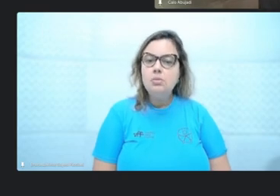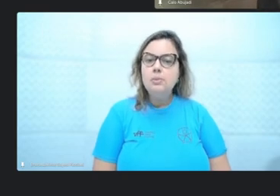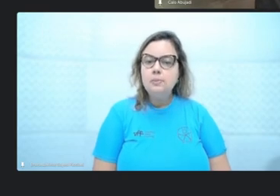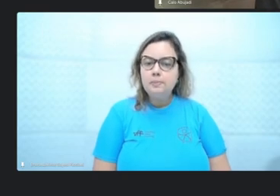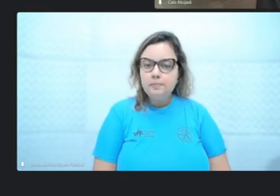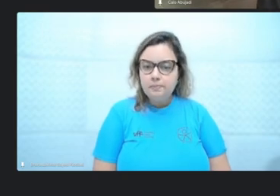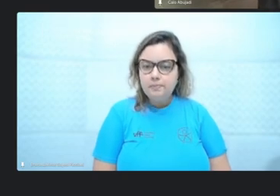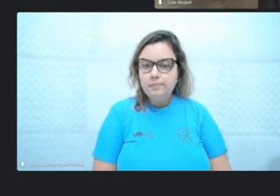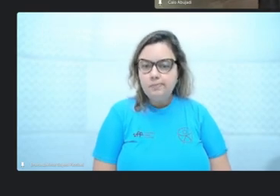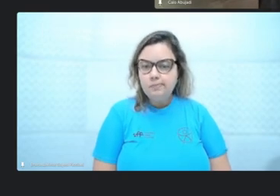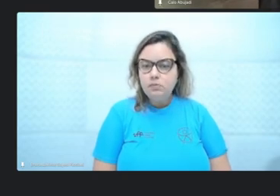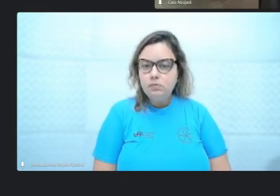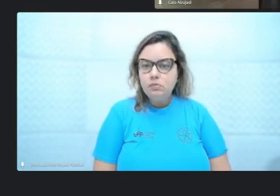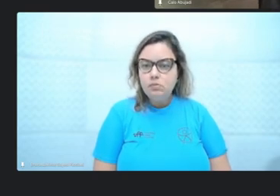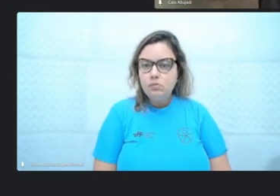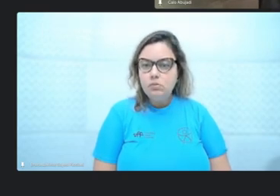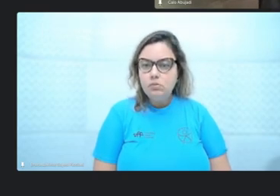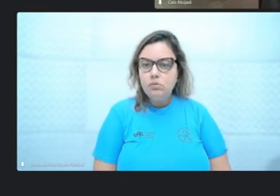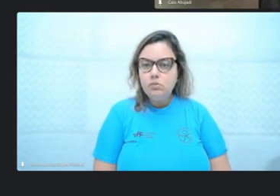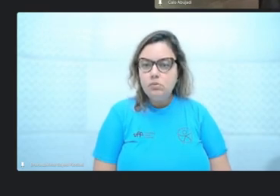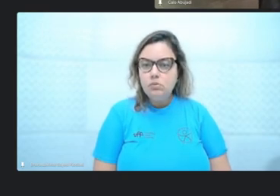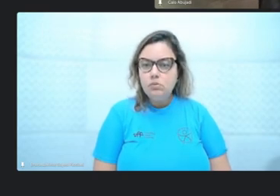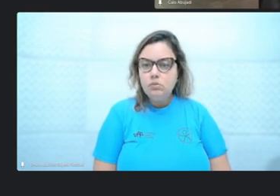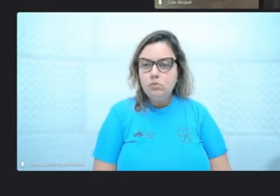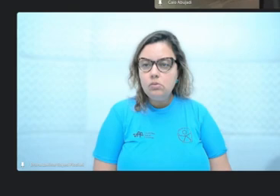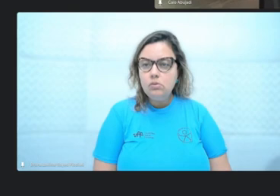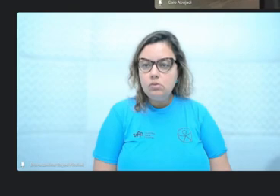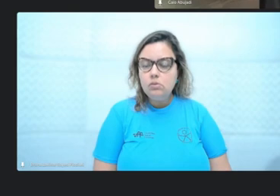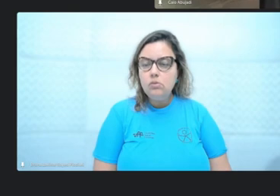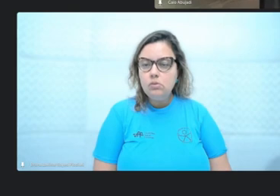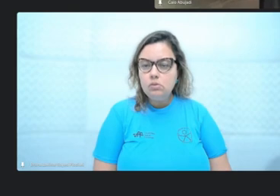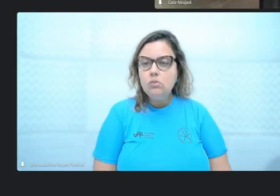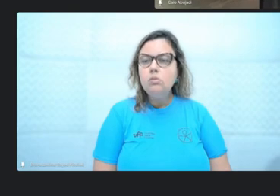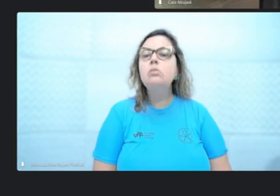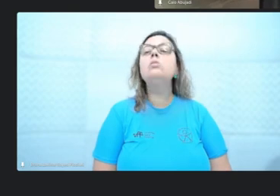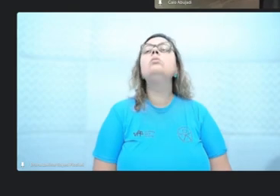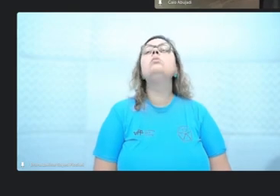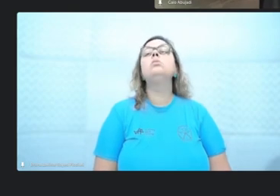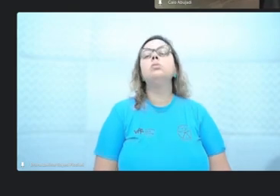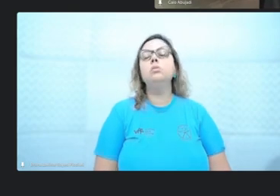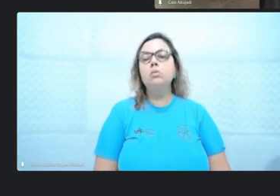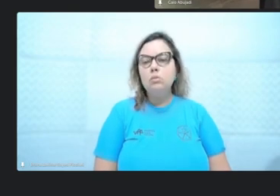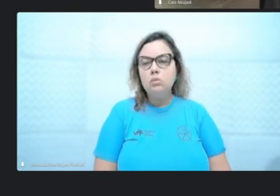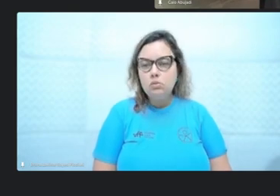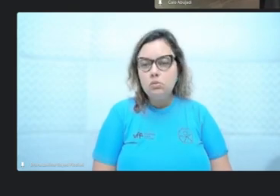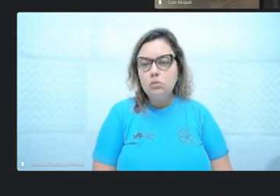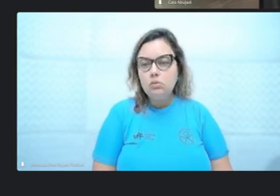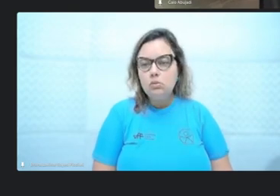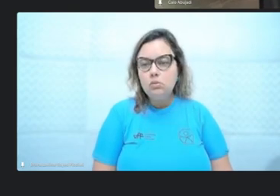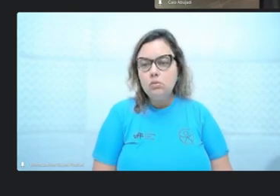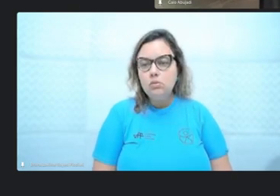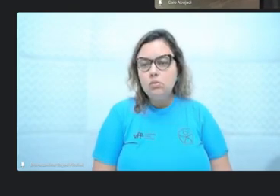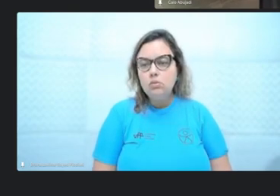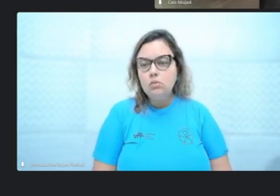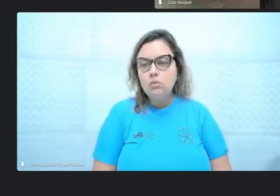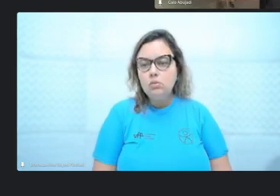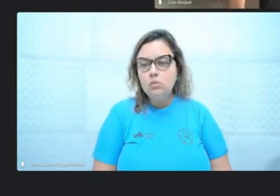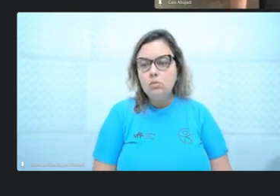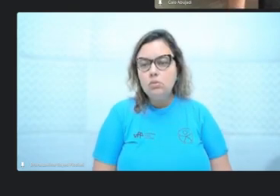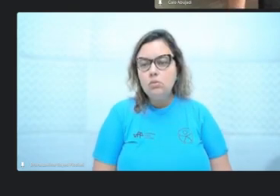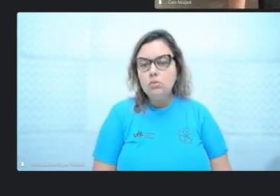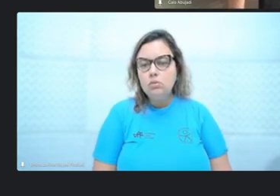tá? Existe um tipo de autismo que é feminino, tá? E esse padrão